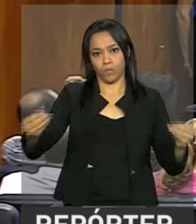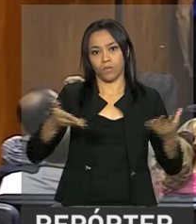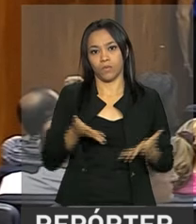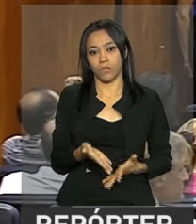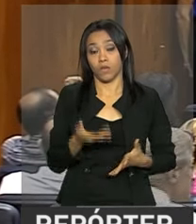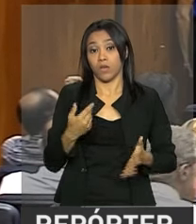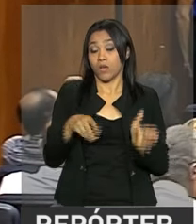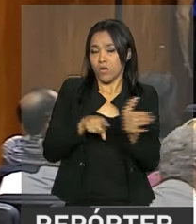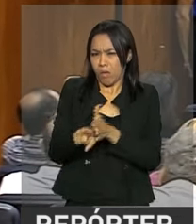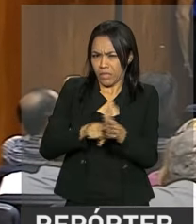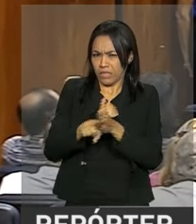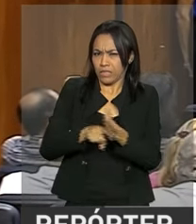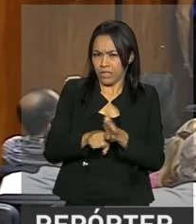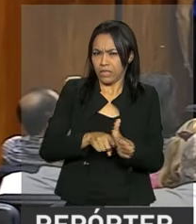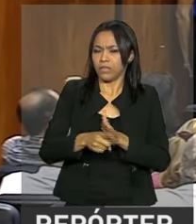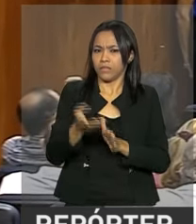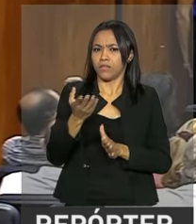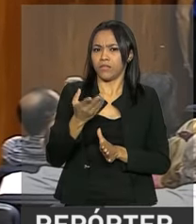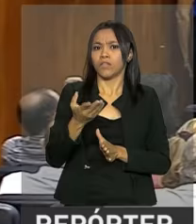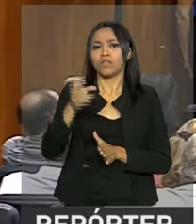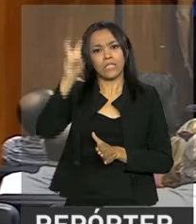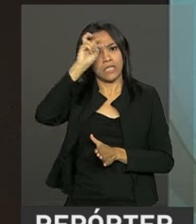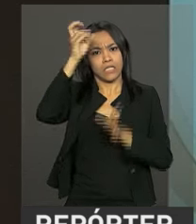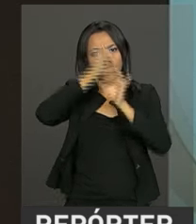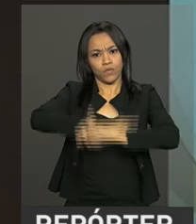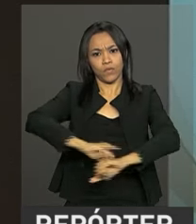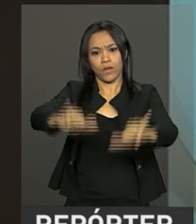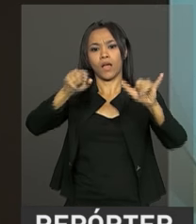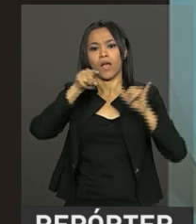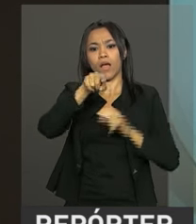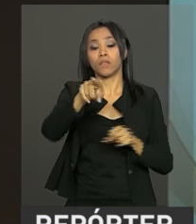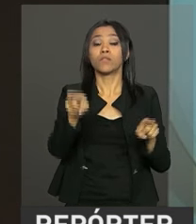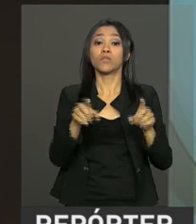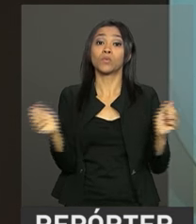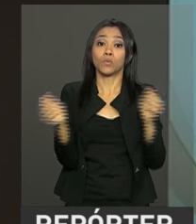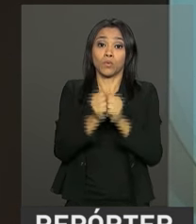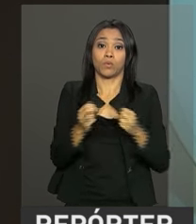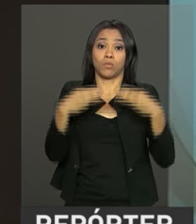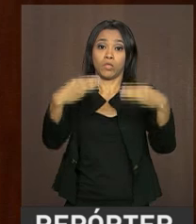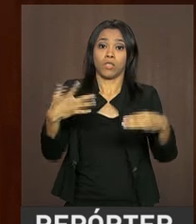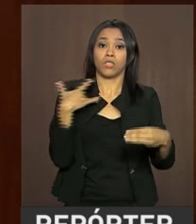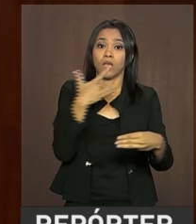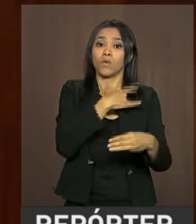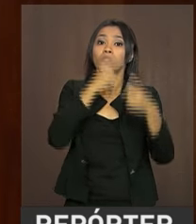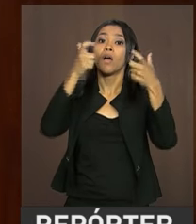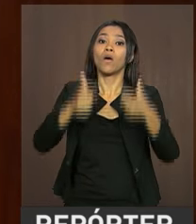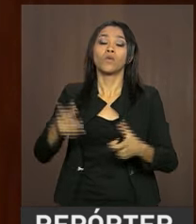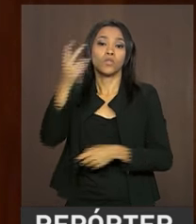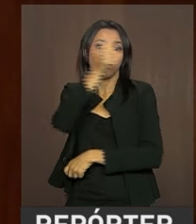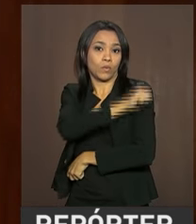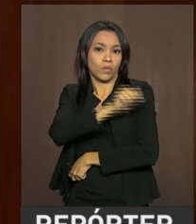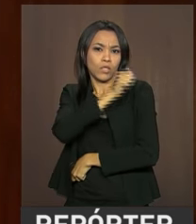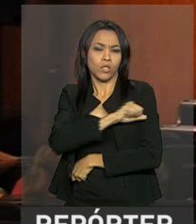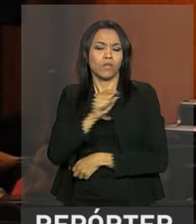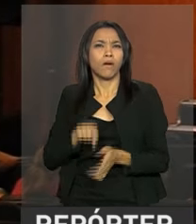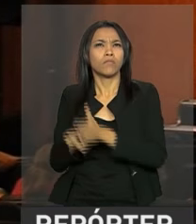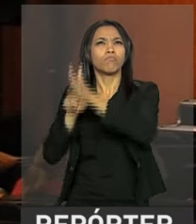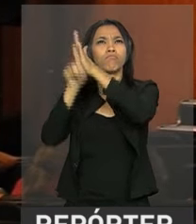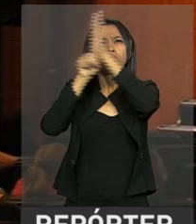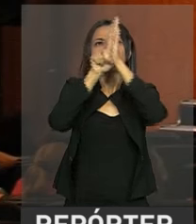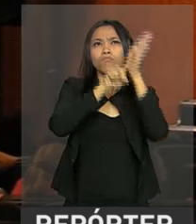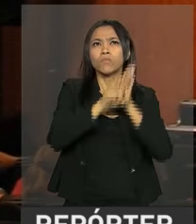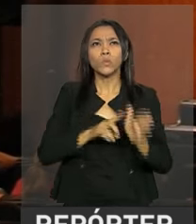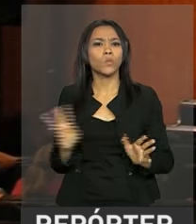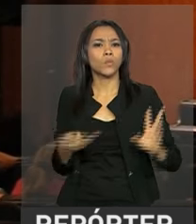Um estudo divulgado nesta quinta-feira pelo INCA e o Ministério da Saúde, no Rio de Janeiro, faz um panorama sobre os casos de